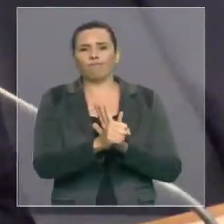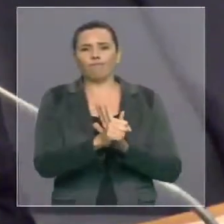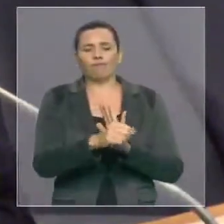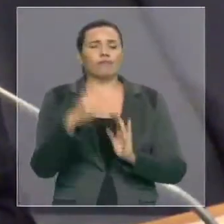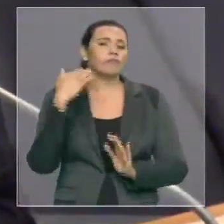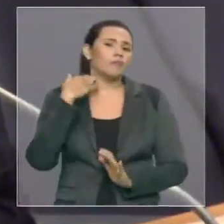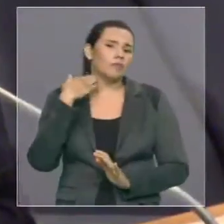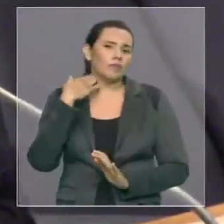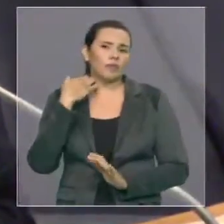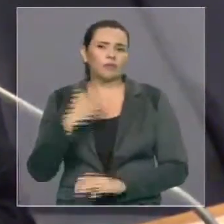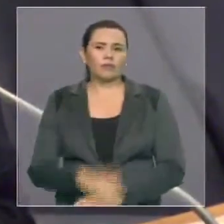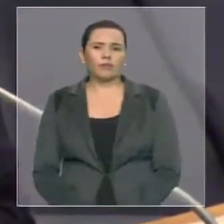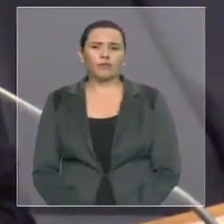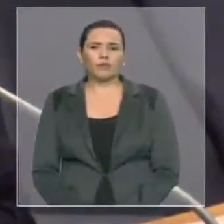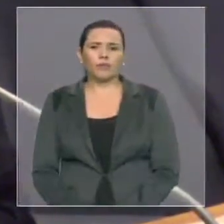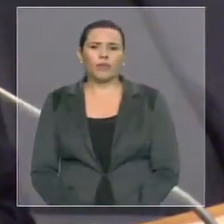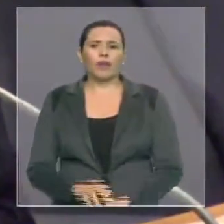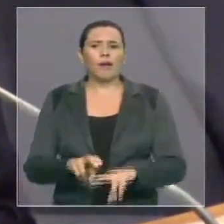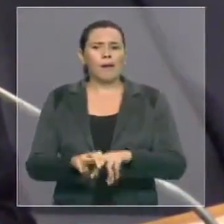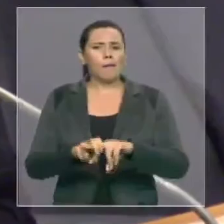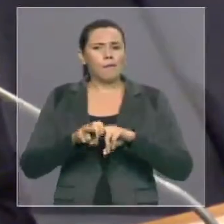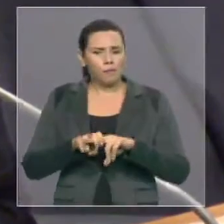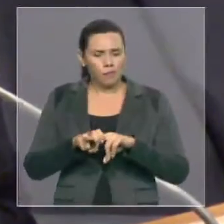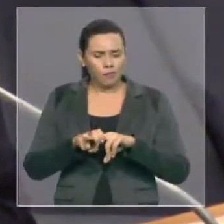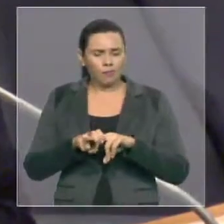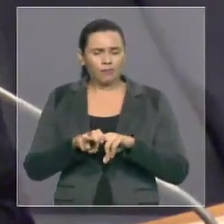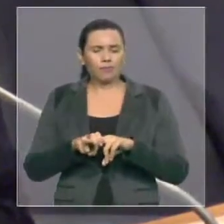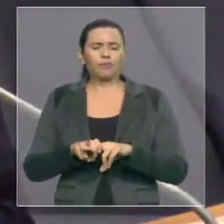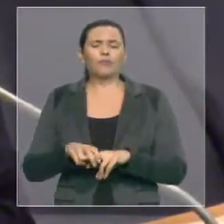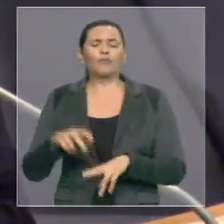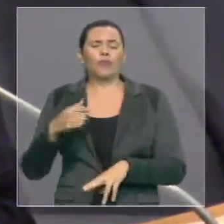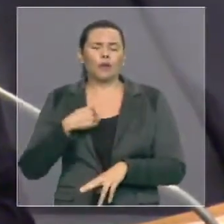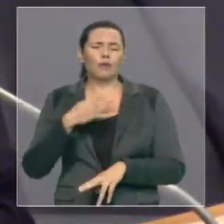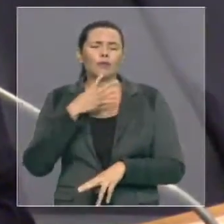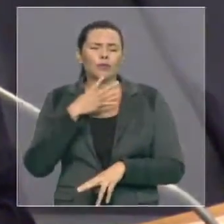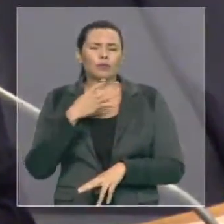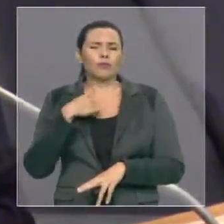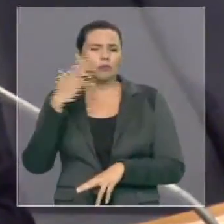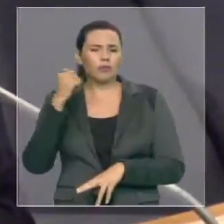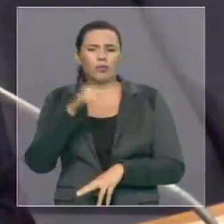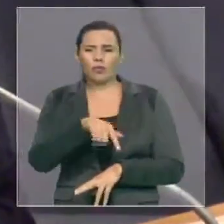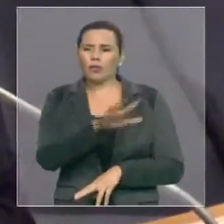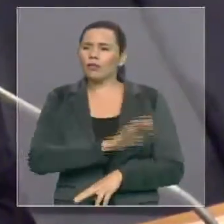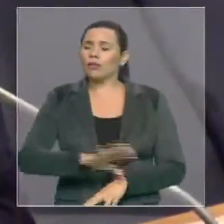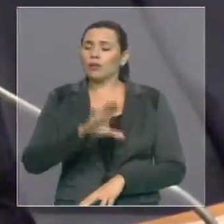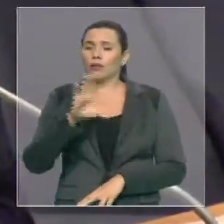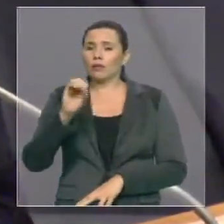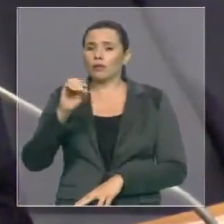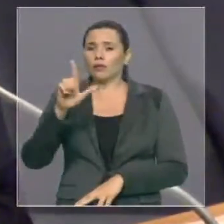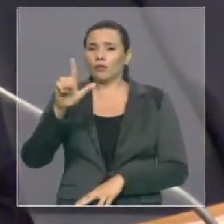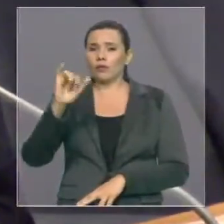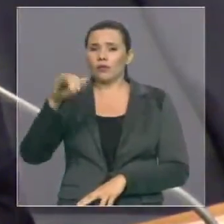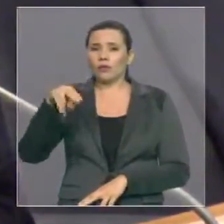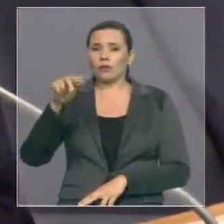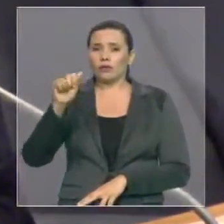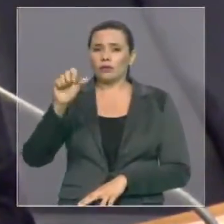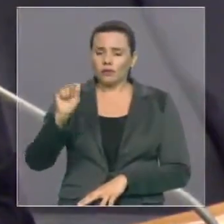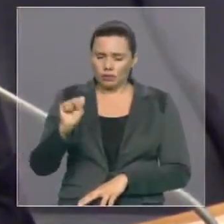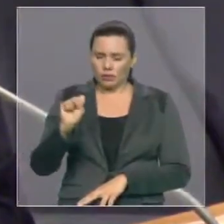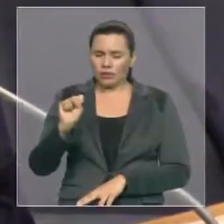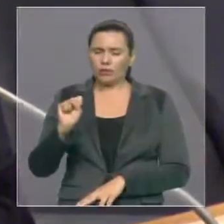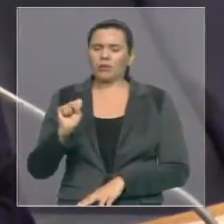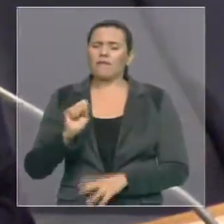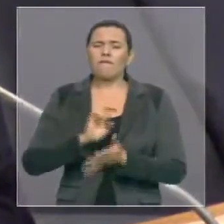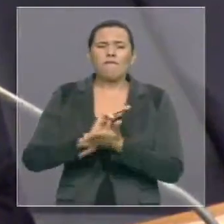porque muitas cidades foram assaltadas, muitas pessoas foram agredidas, e já era tempo